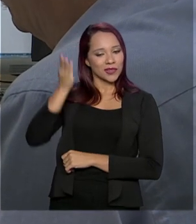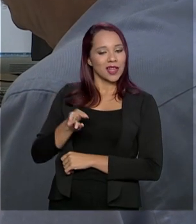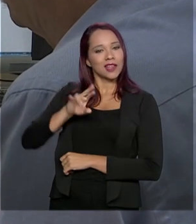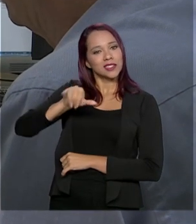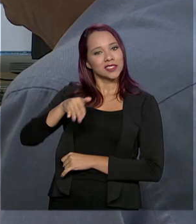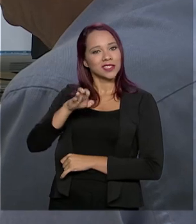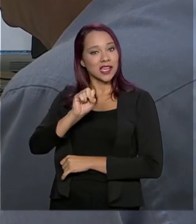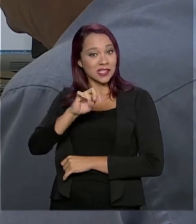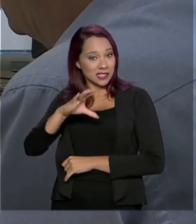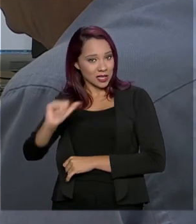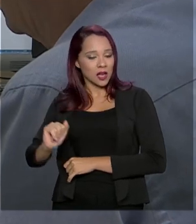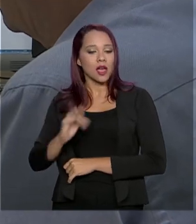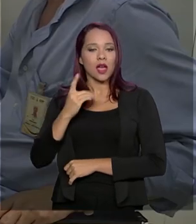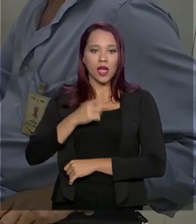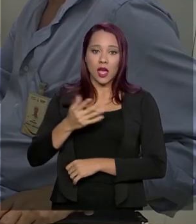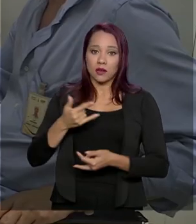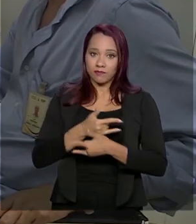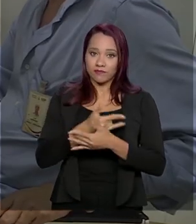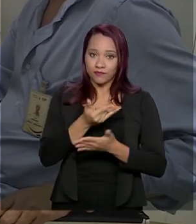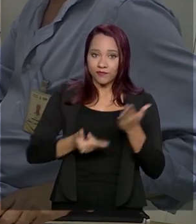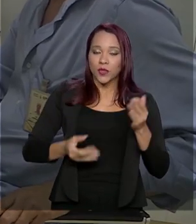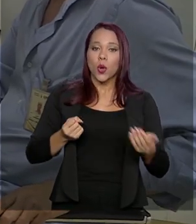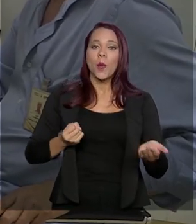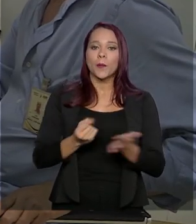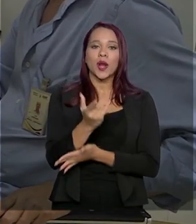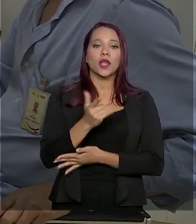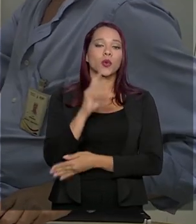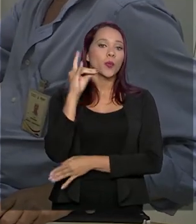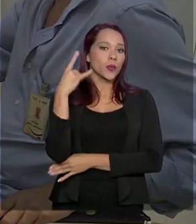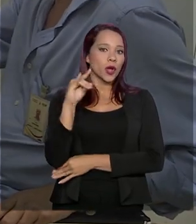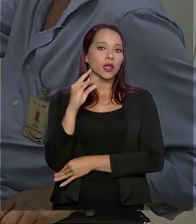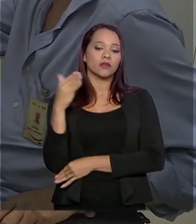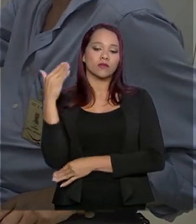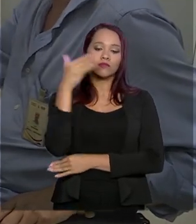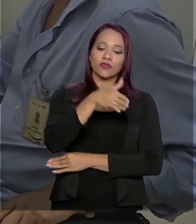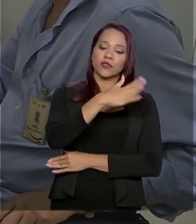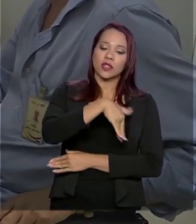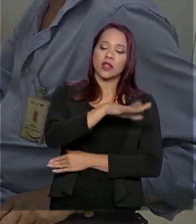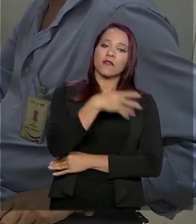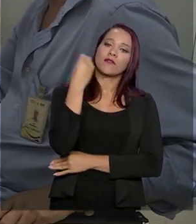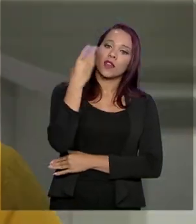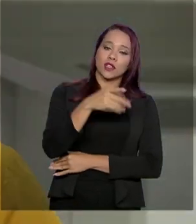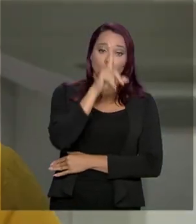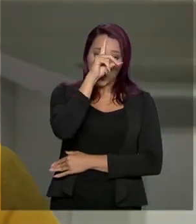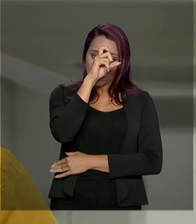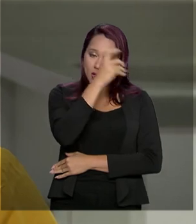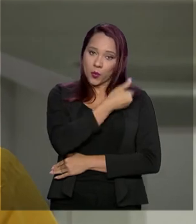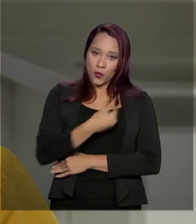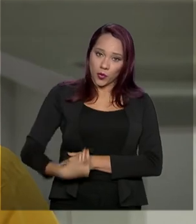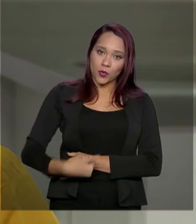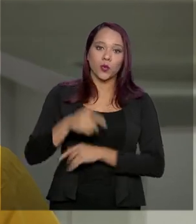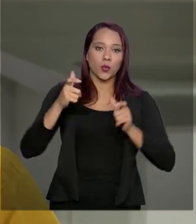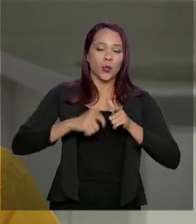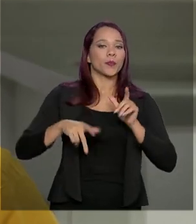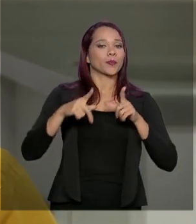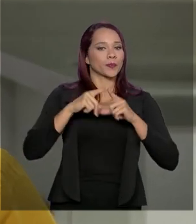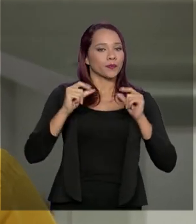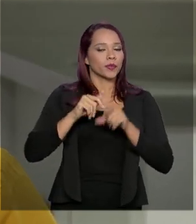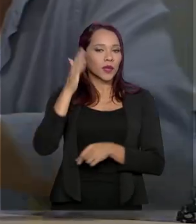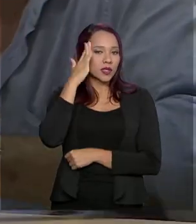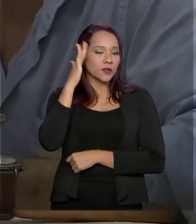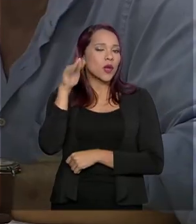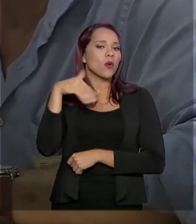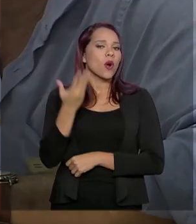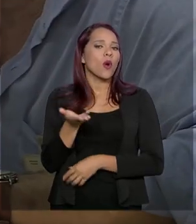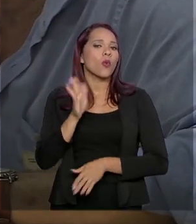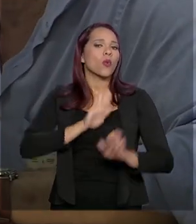Com passagens compradas para a Bolívia, foi logo cedo na sala do viajante, num hospital público de Brasília, para saber que